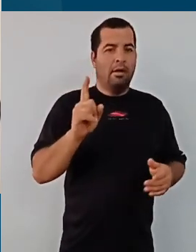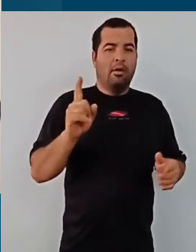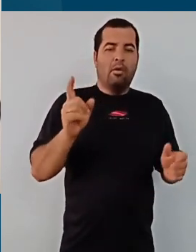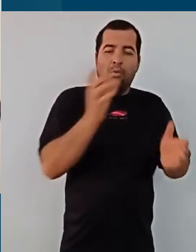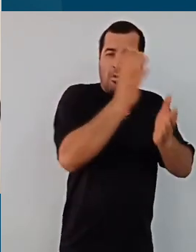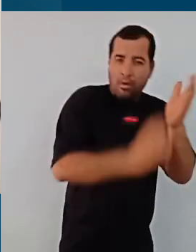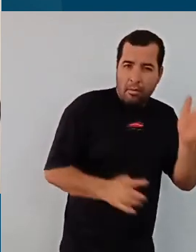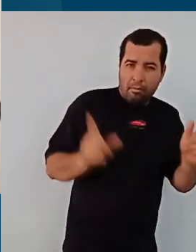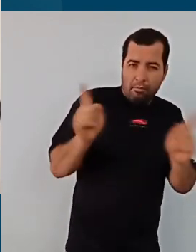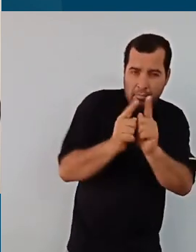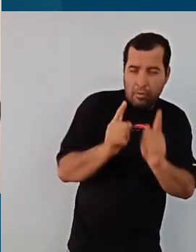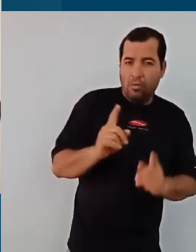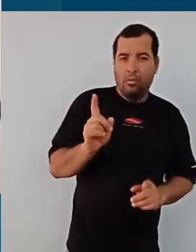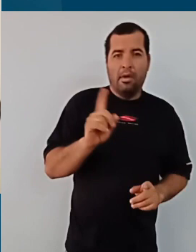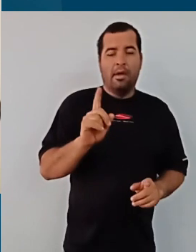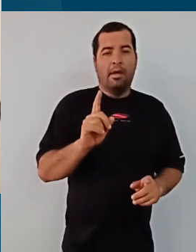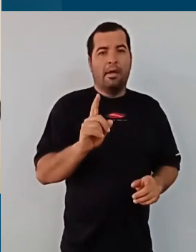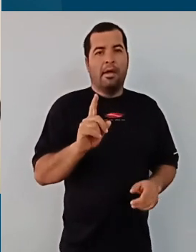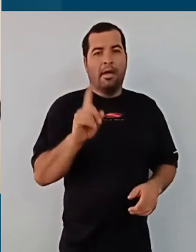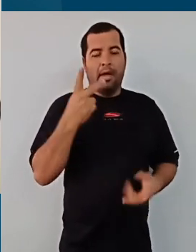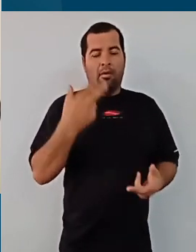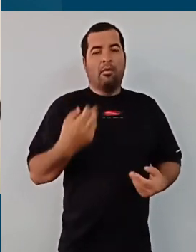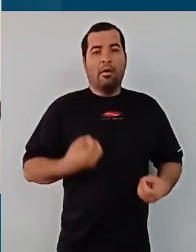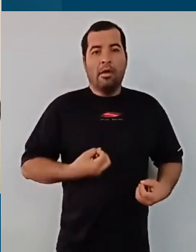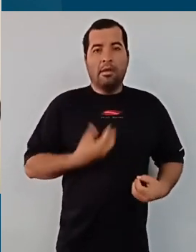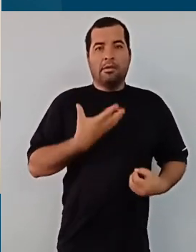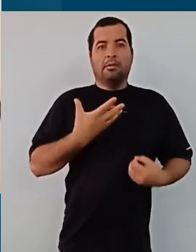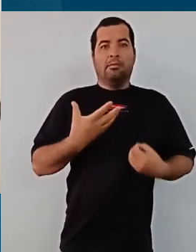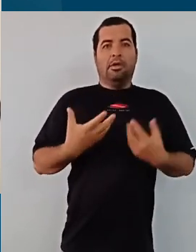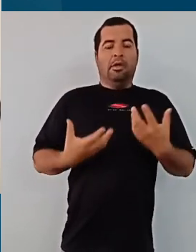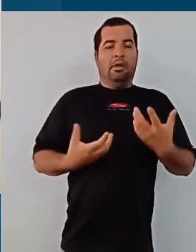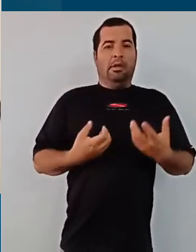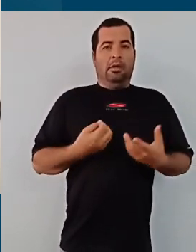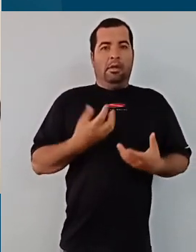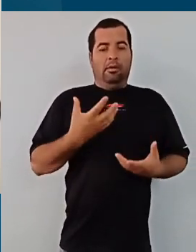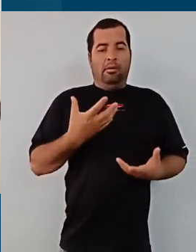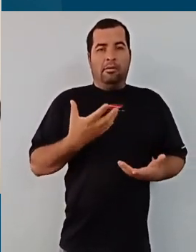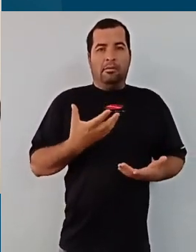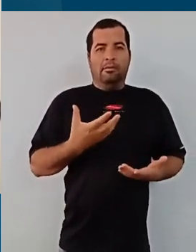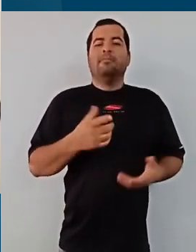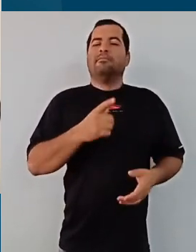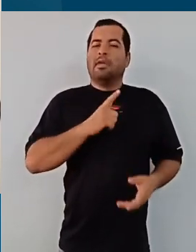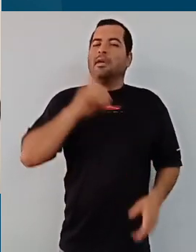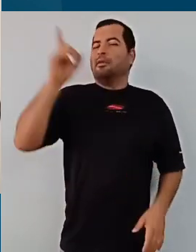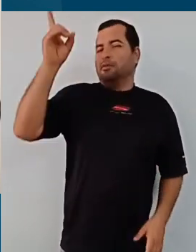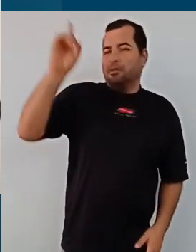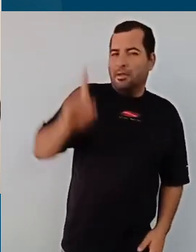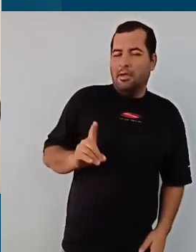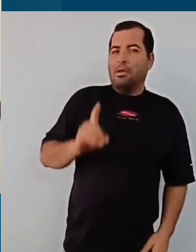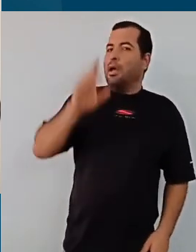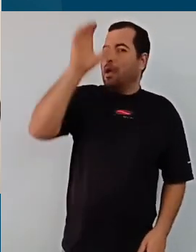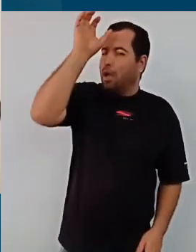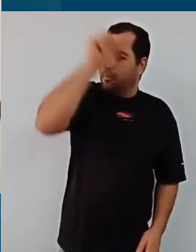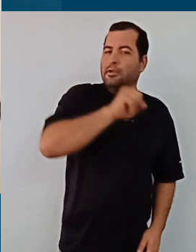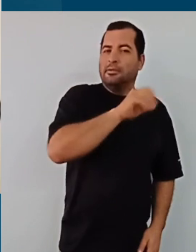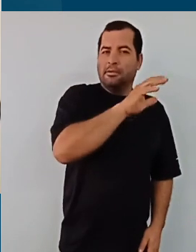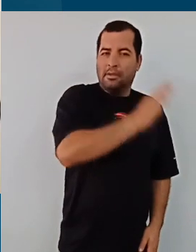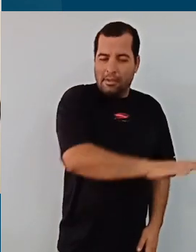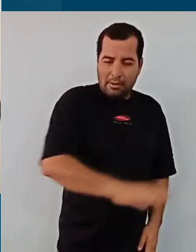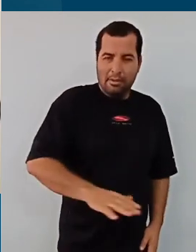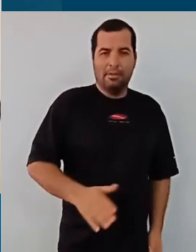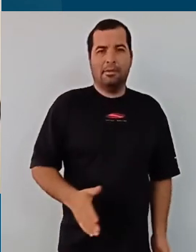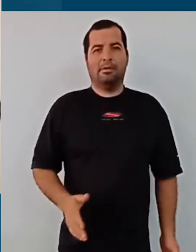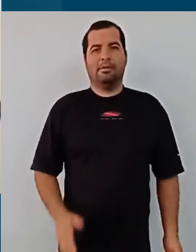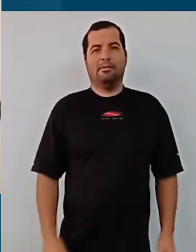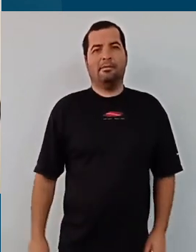base é uma inspiração, né, posicionada sobre direitos de aprendizagem, e nós